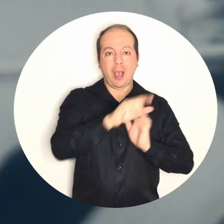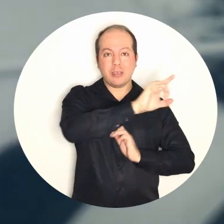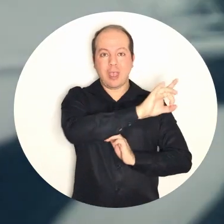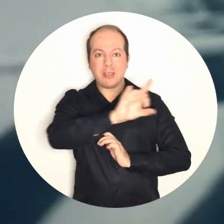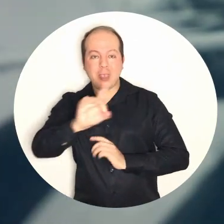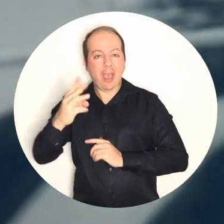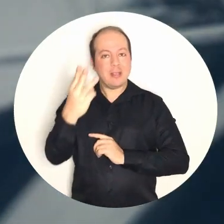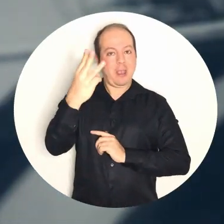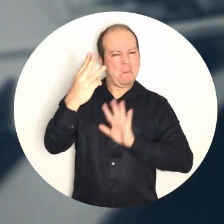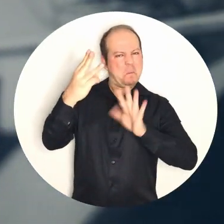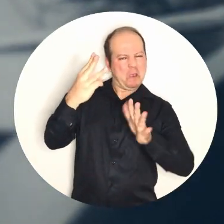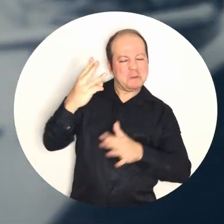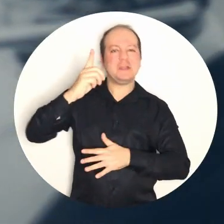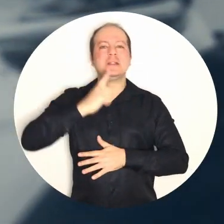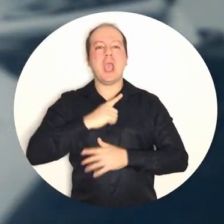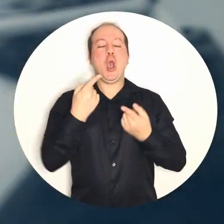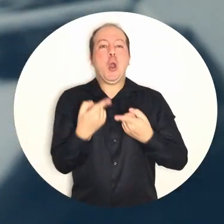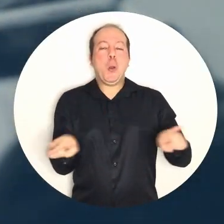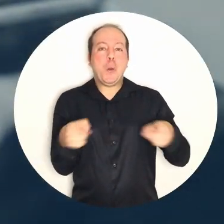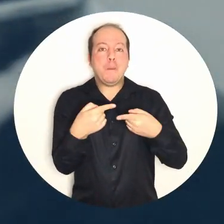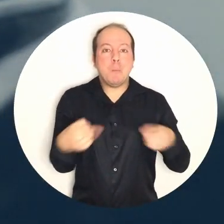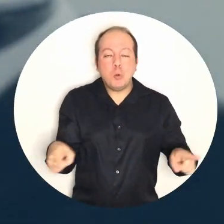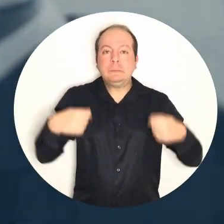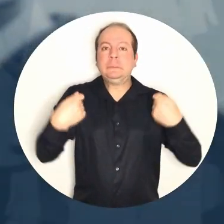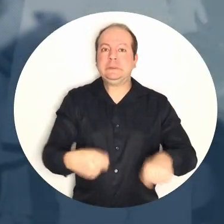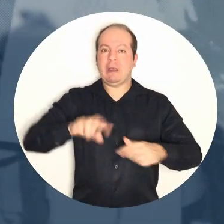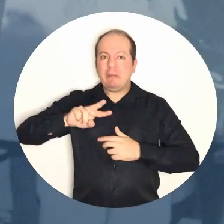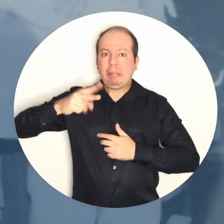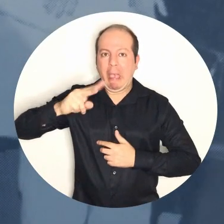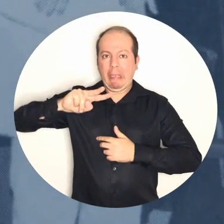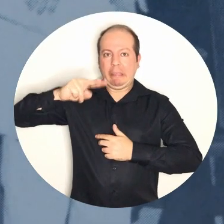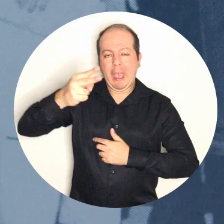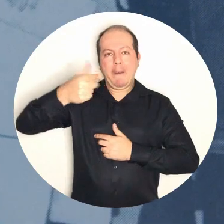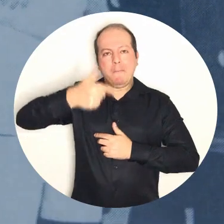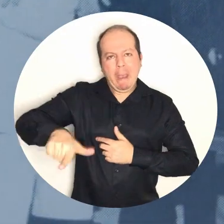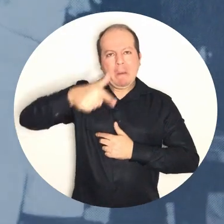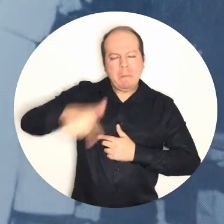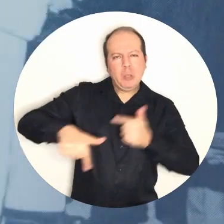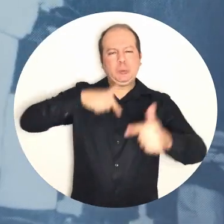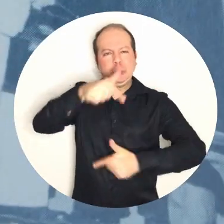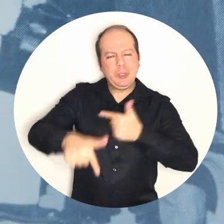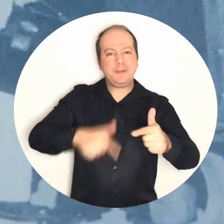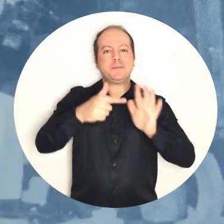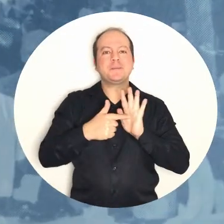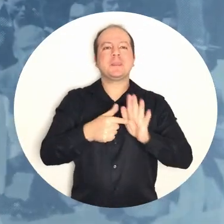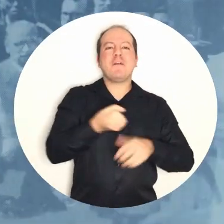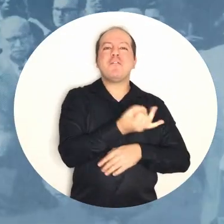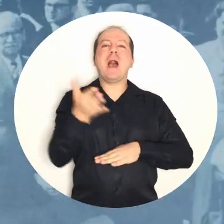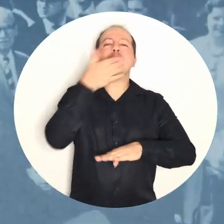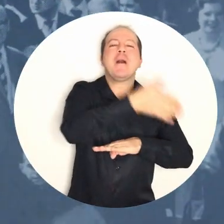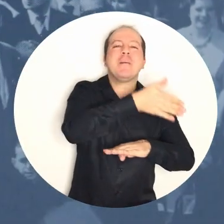uma a cada 3 dias em média. Os músicos tiveram que se desdobrar para dar conta de estar